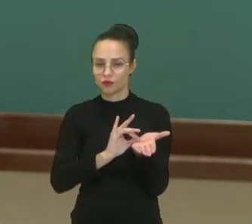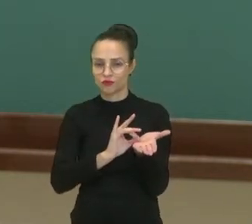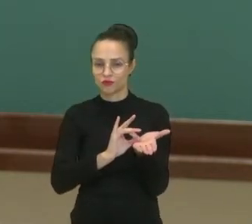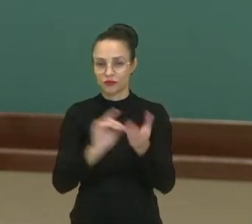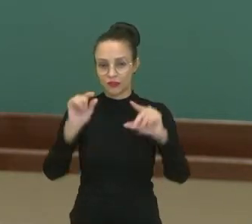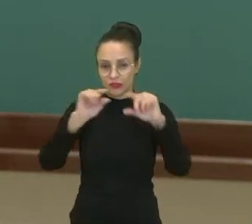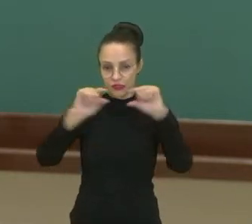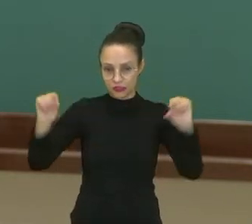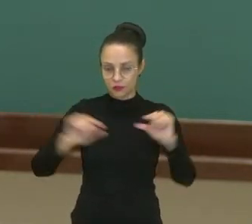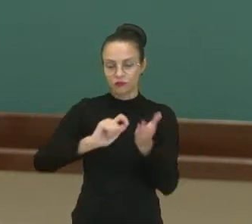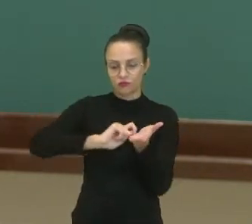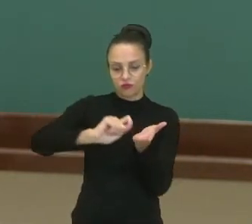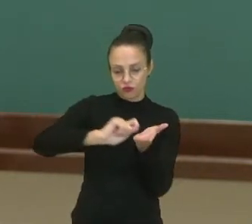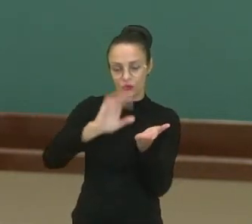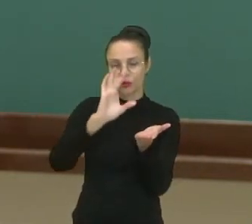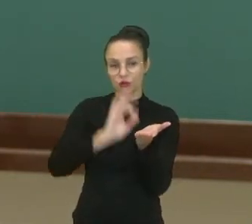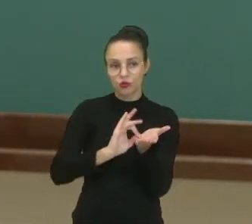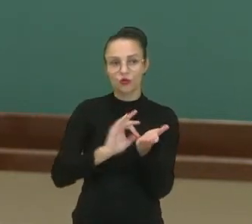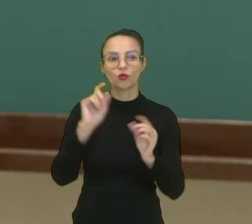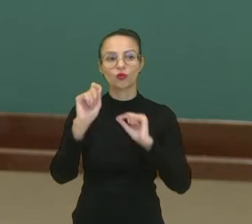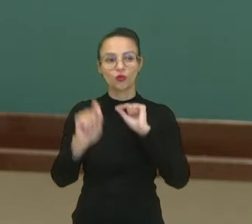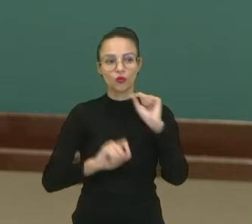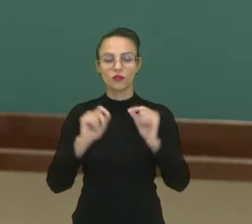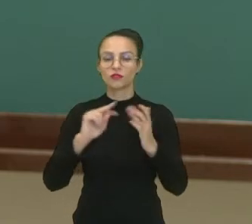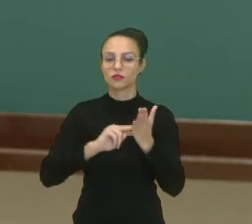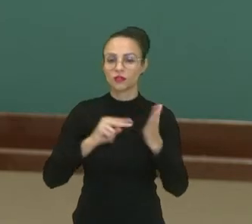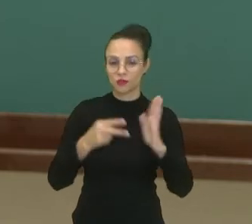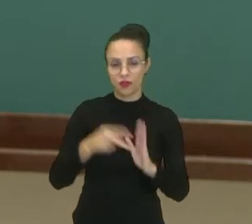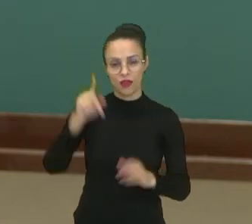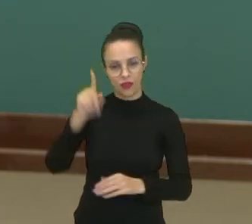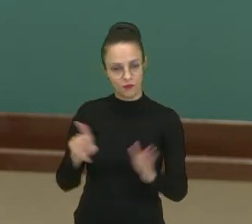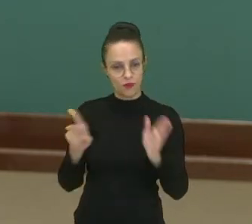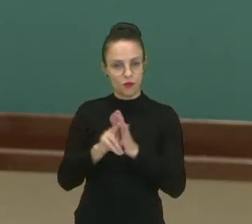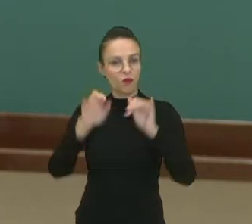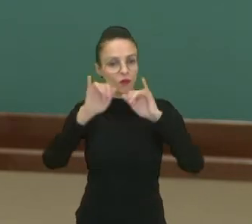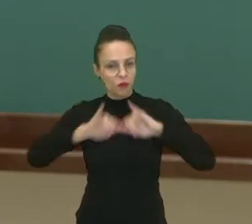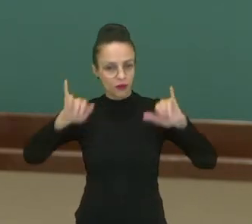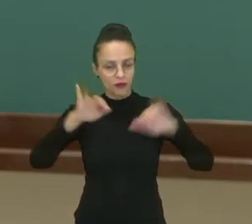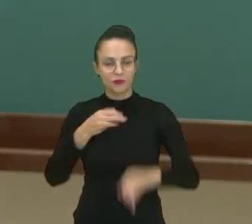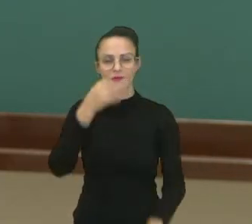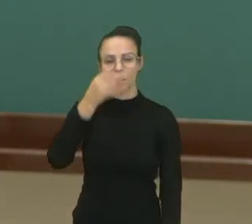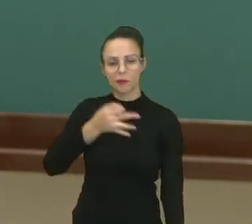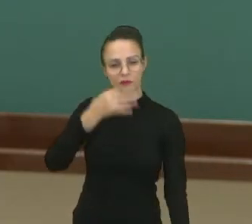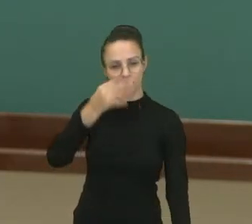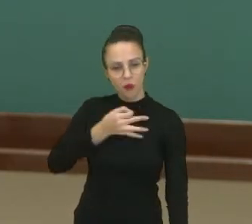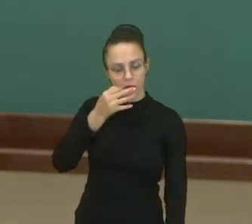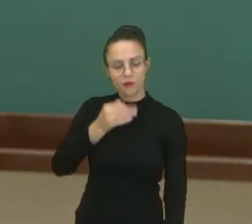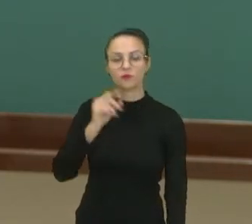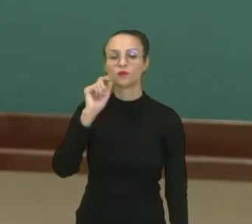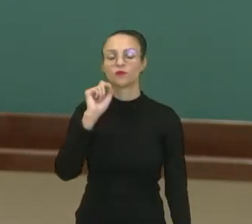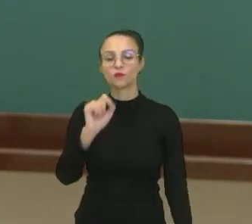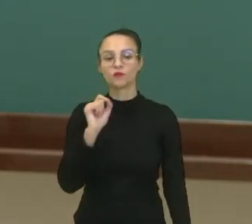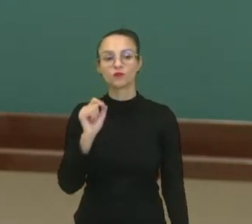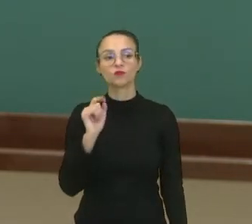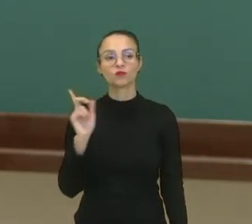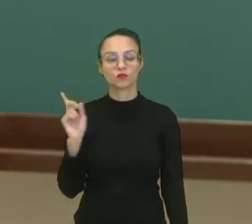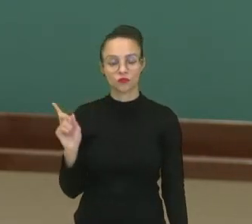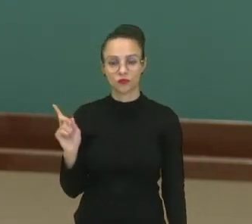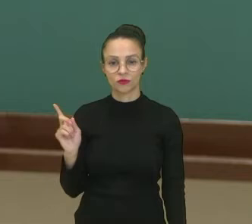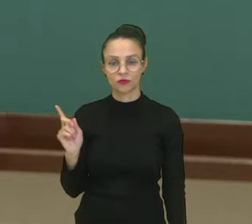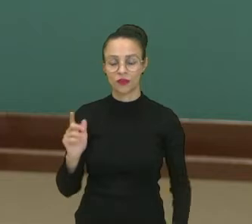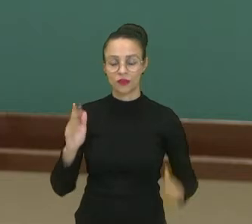expressão. Estamos falando, ó, de uma propaganda de chicletes, né? E o que acontece aqui, ó?